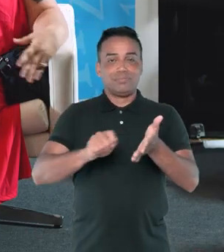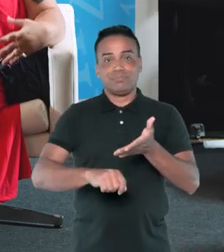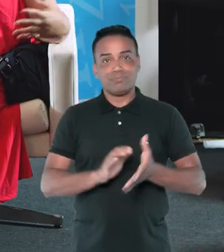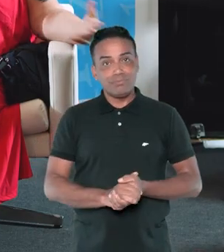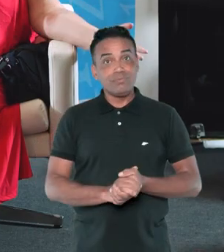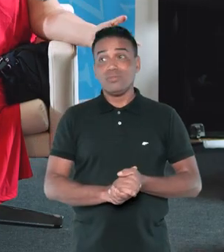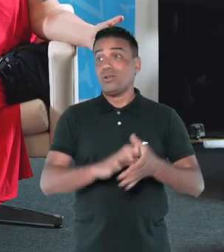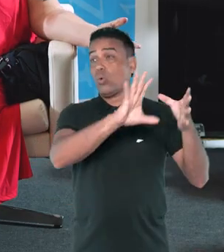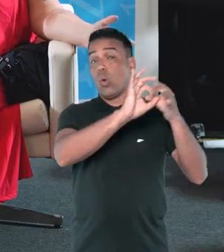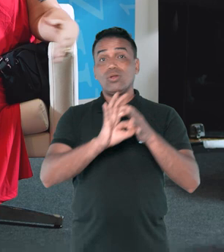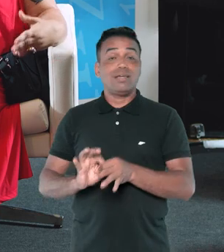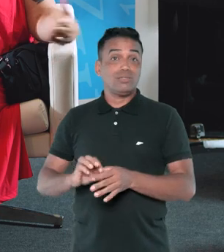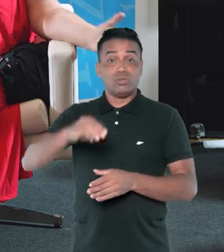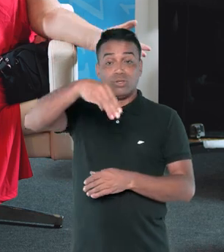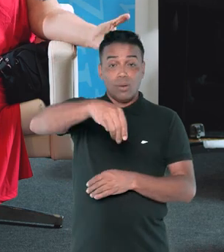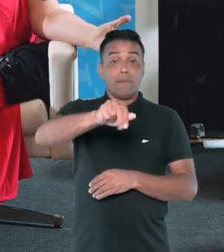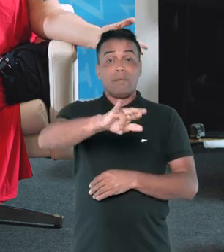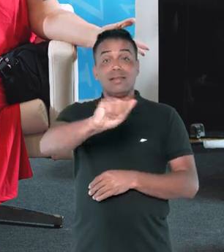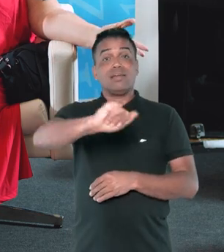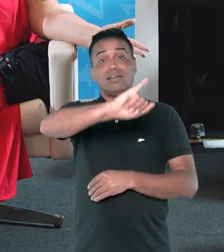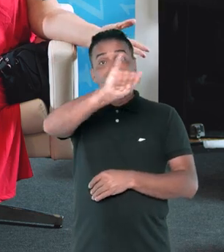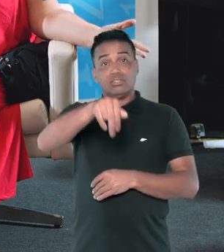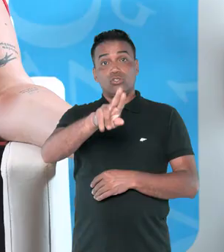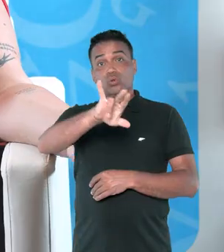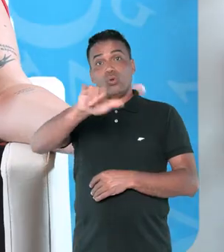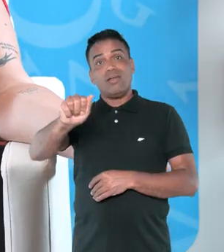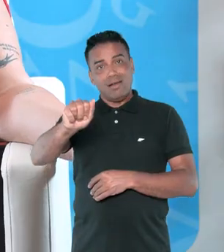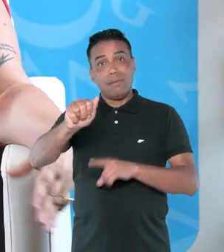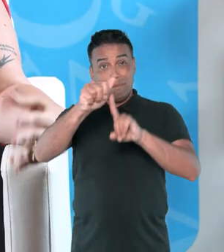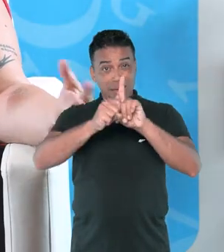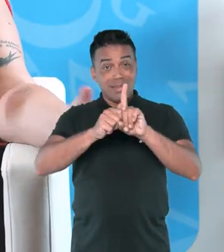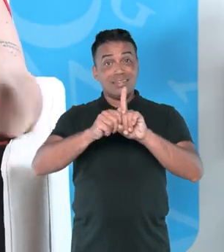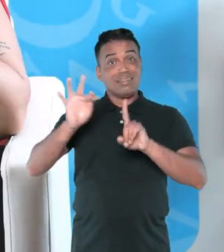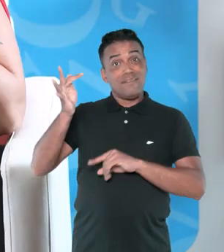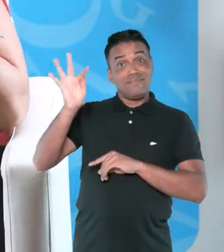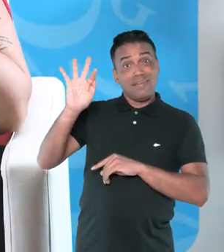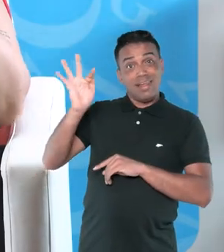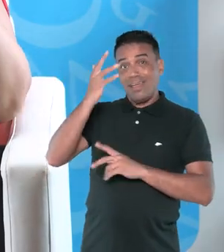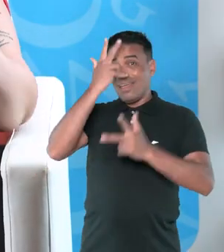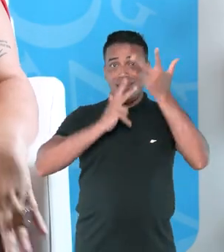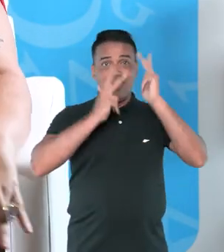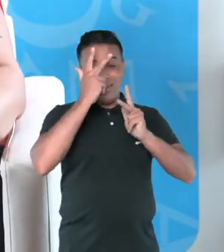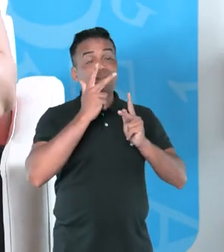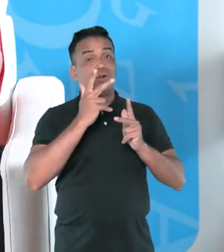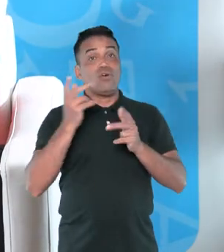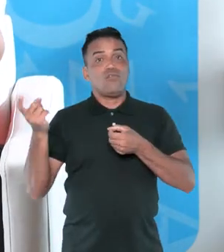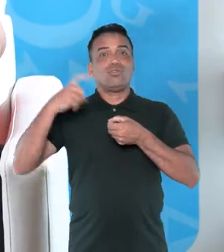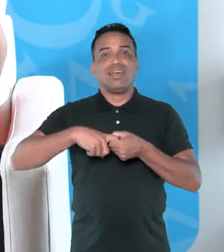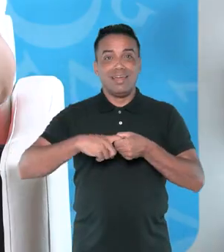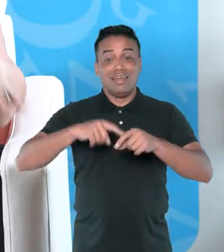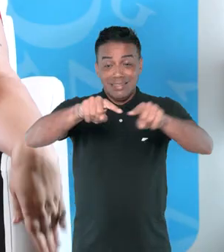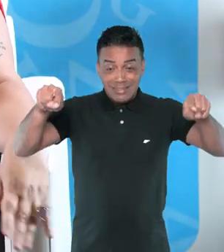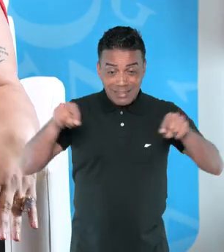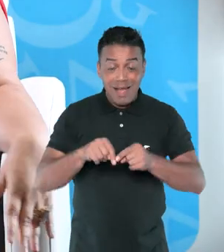todo. A Maria Júlia hoje é um grande amiga, eu voltei lá esse ano, em fevereiro, voltei lá à escola, a sala de aula está do mesmo jeito, a televisão